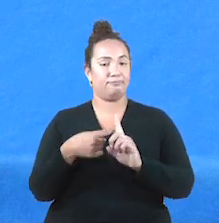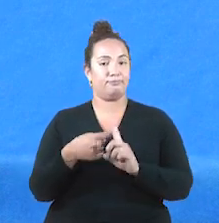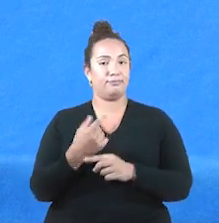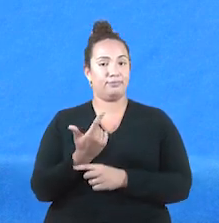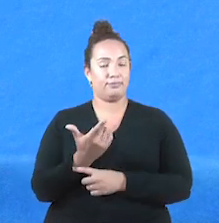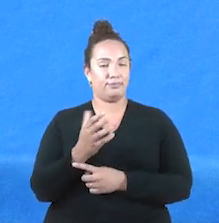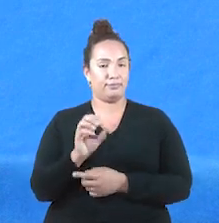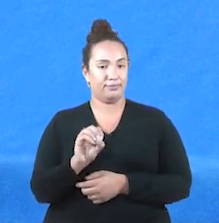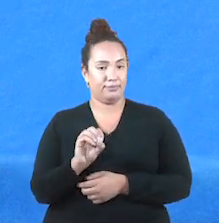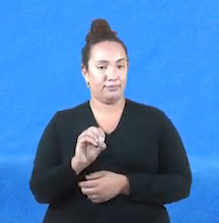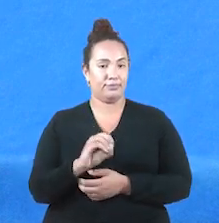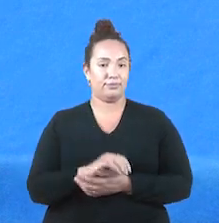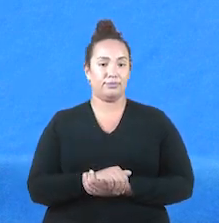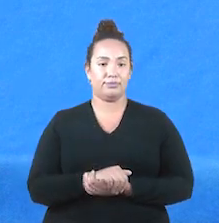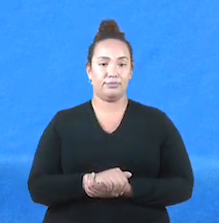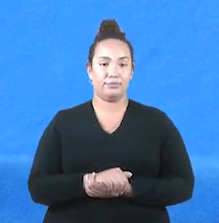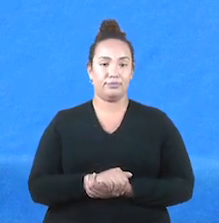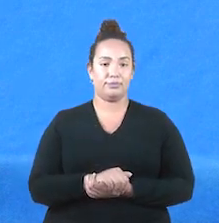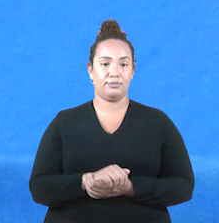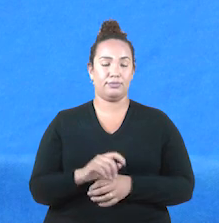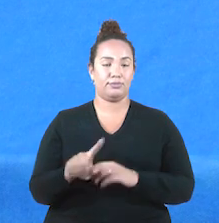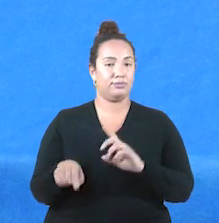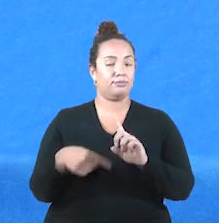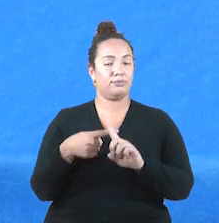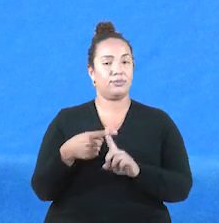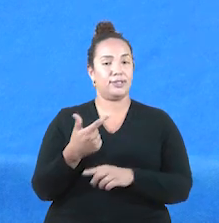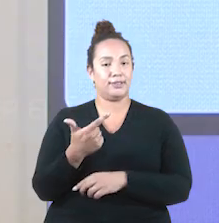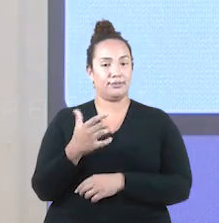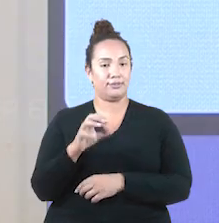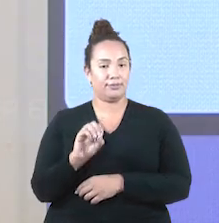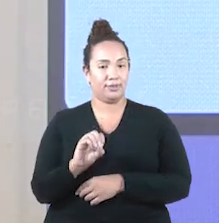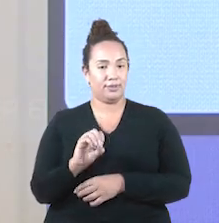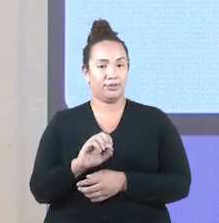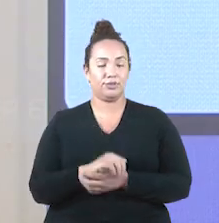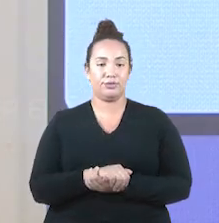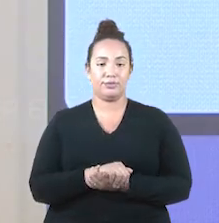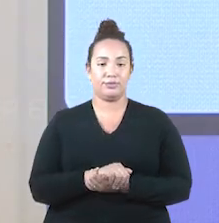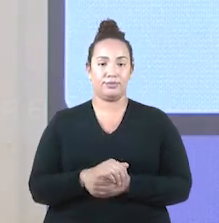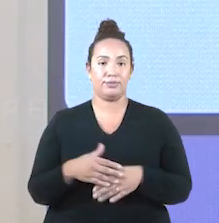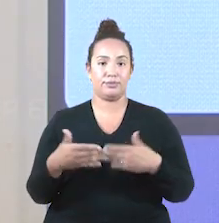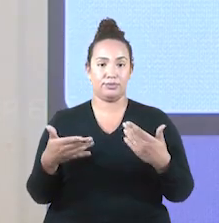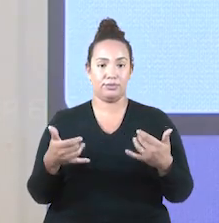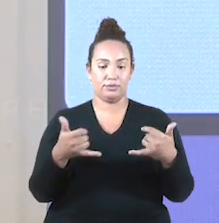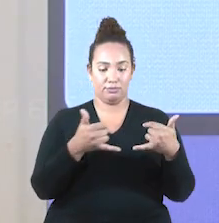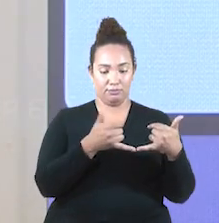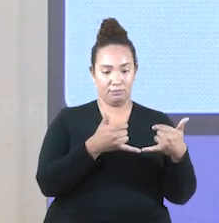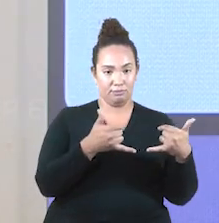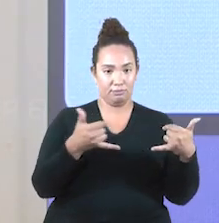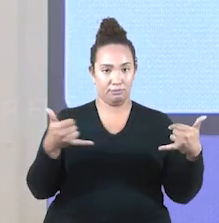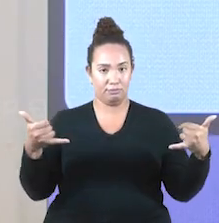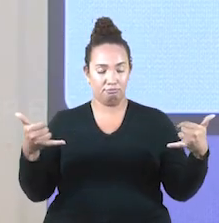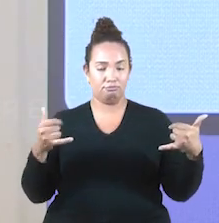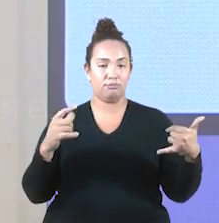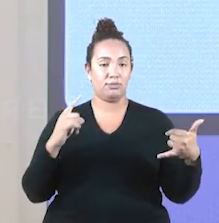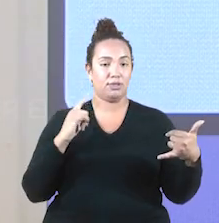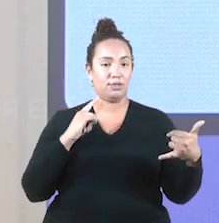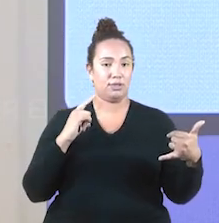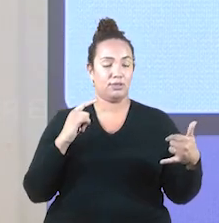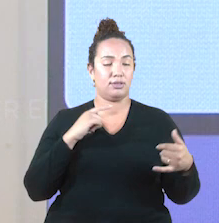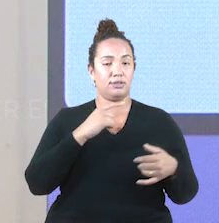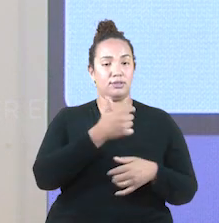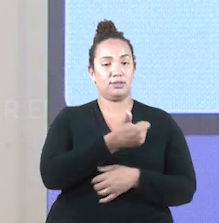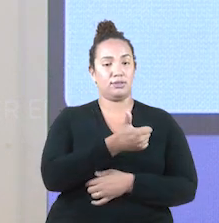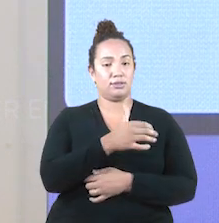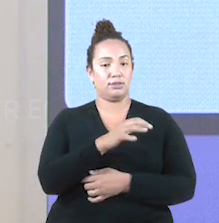mais 20 mais 20. Então, esse grande pedaço de barbante